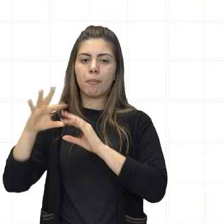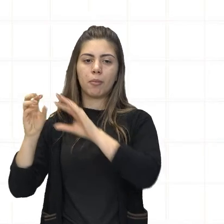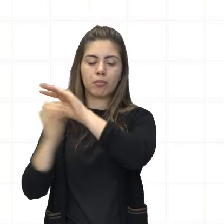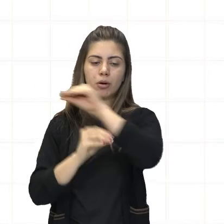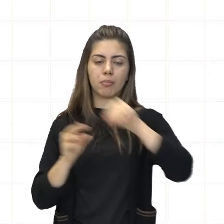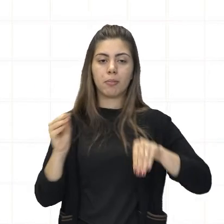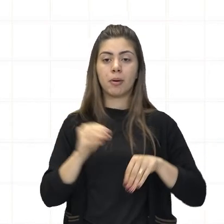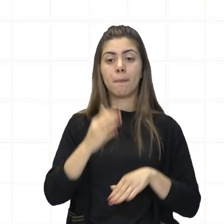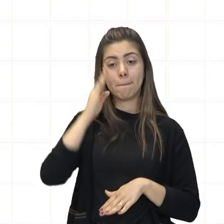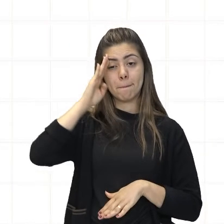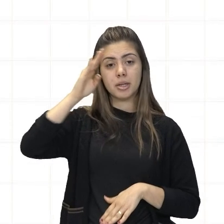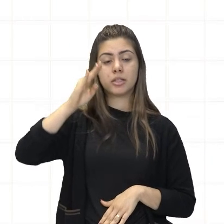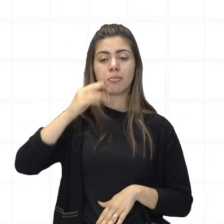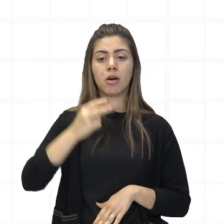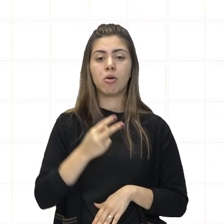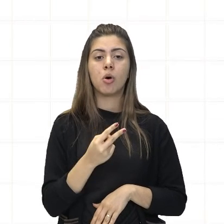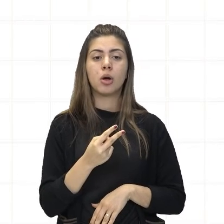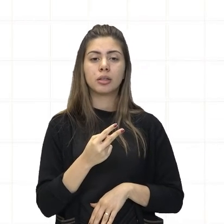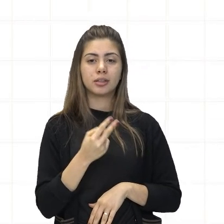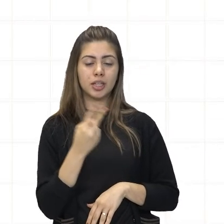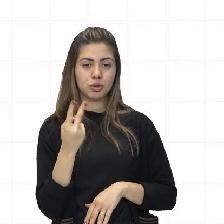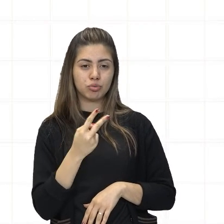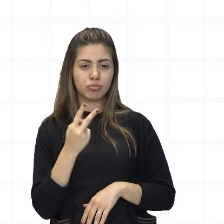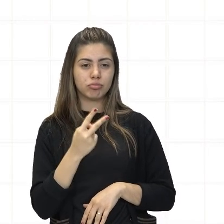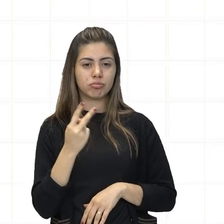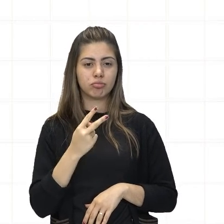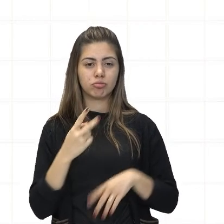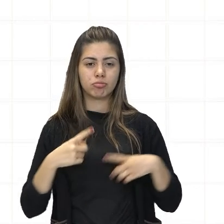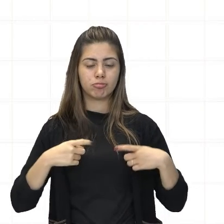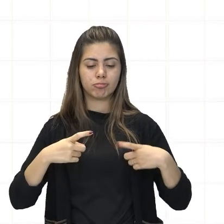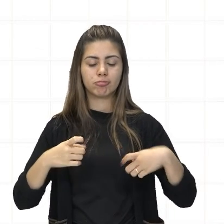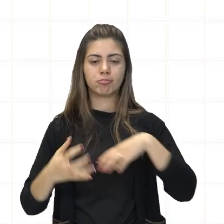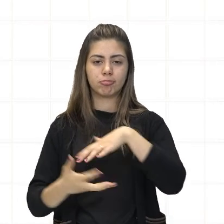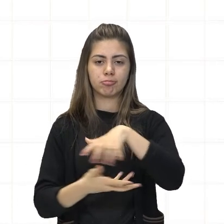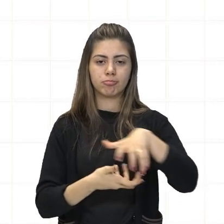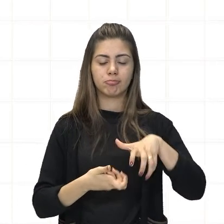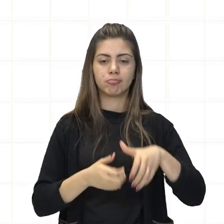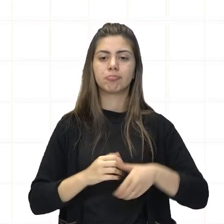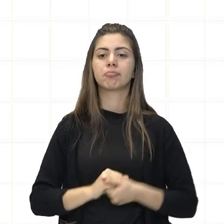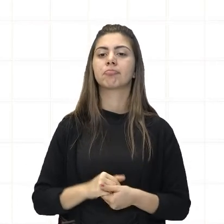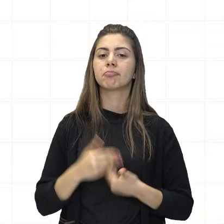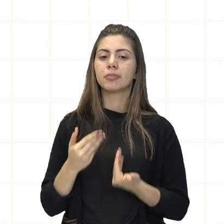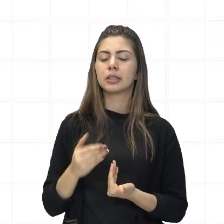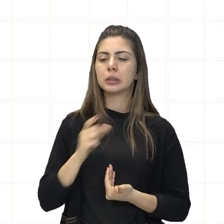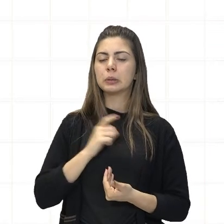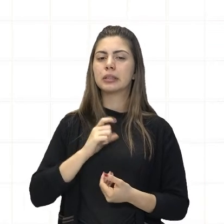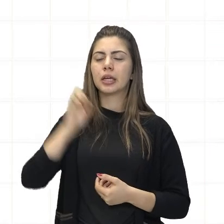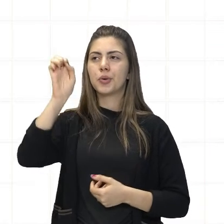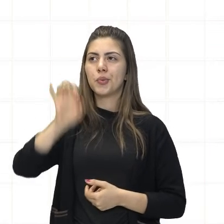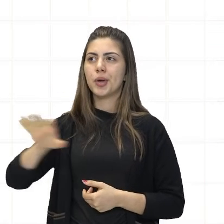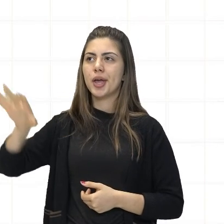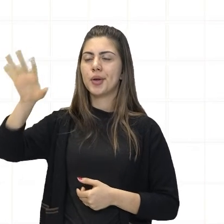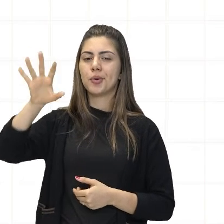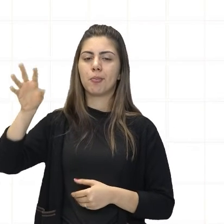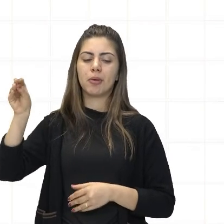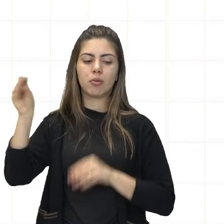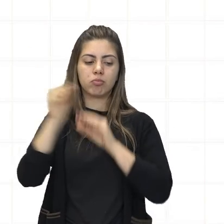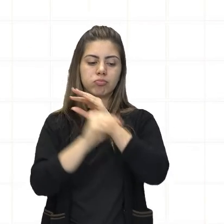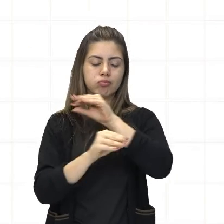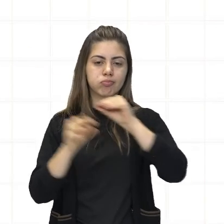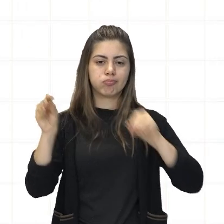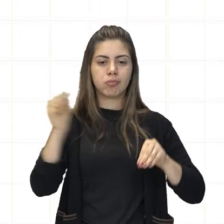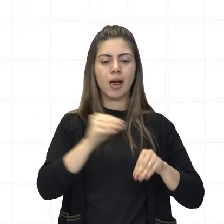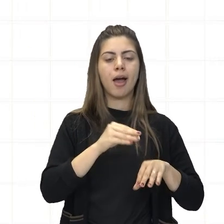guerras mundiais. Então, os europeus fugindo das guerras, fugindo das desigualdades sociais, eles vão buscar